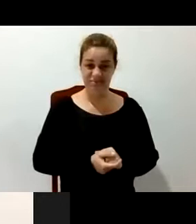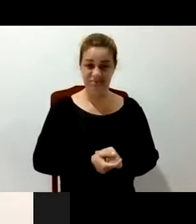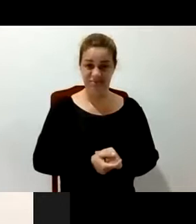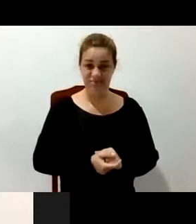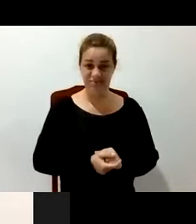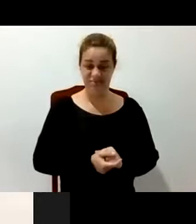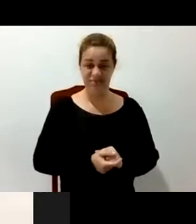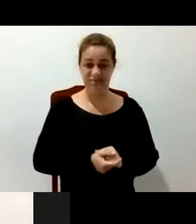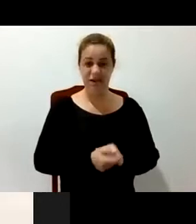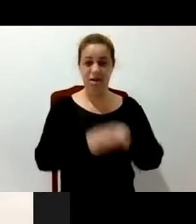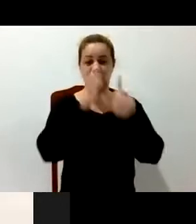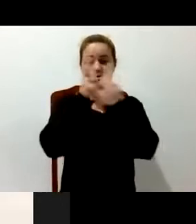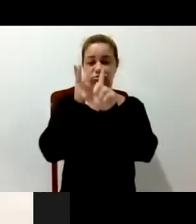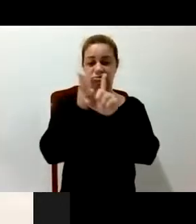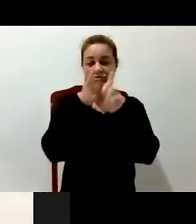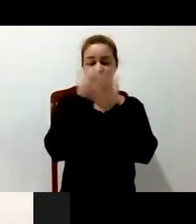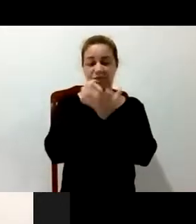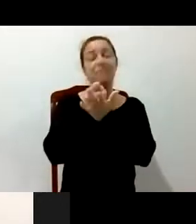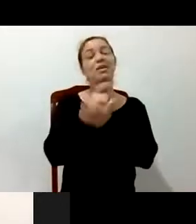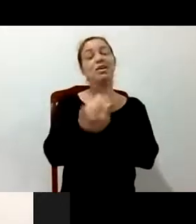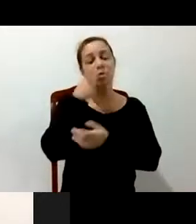Se está gravado, a gente consegue ver um pouco depois.